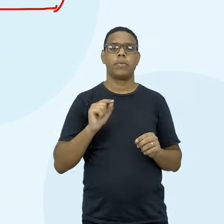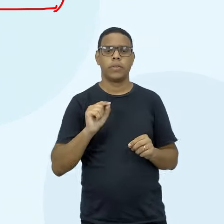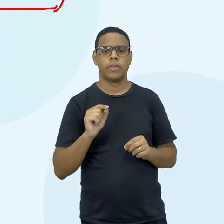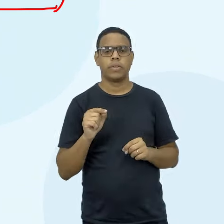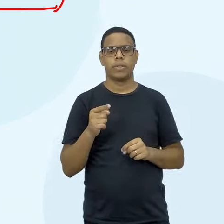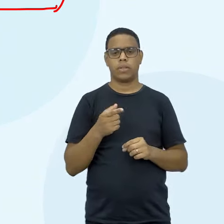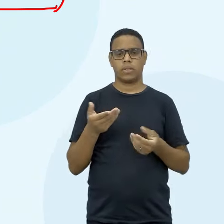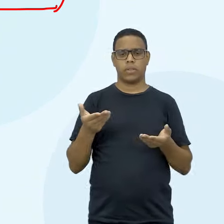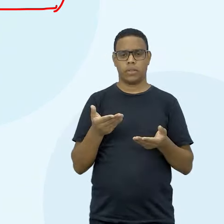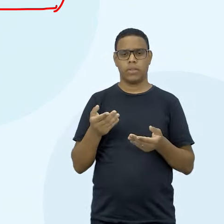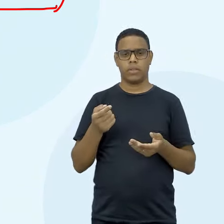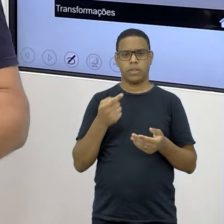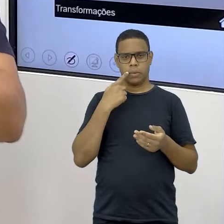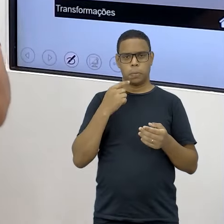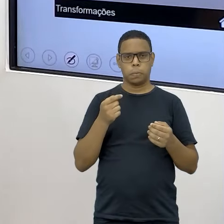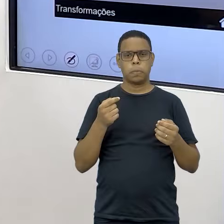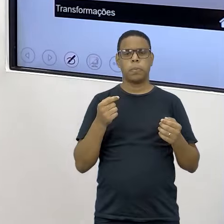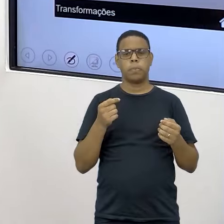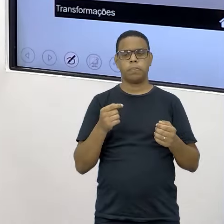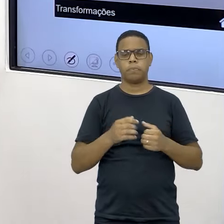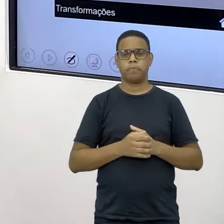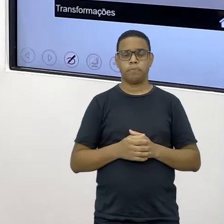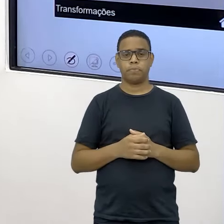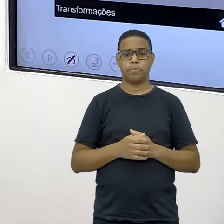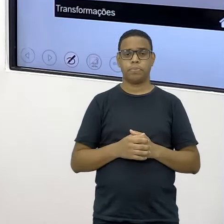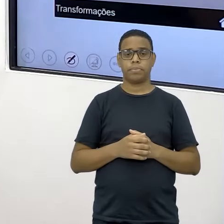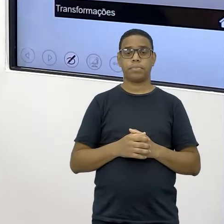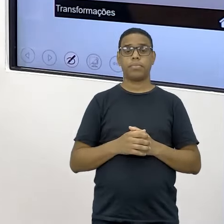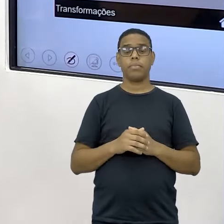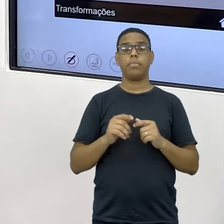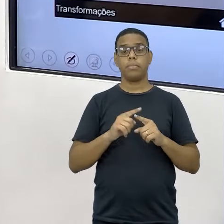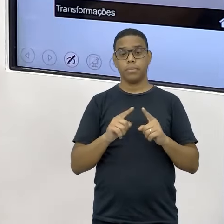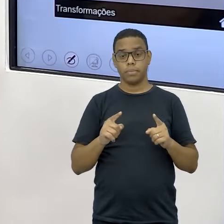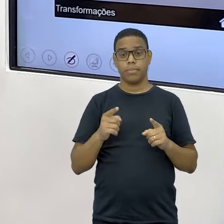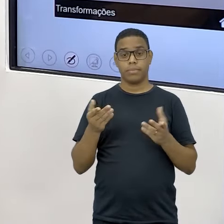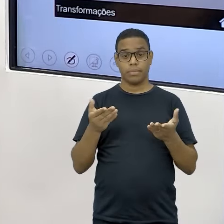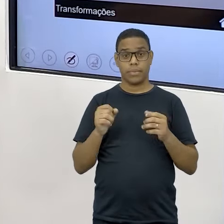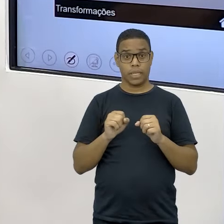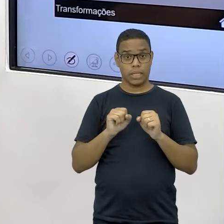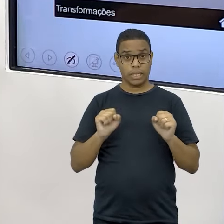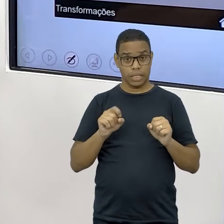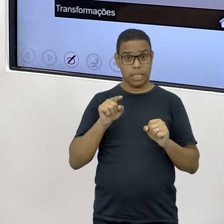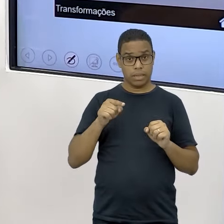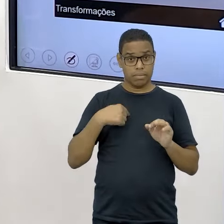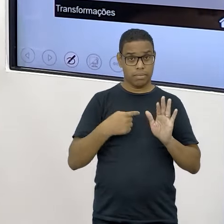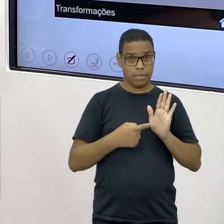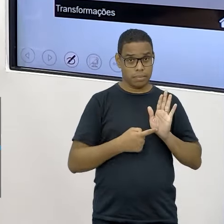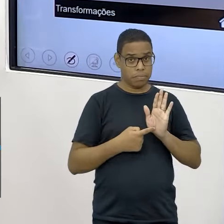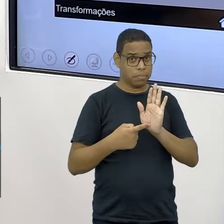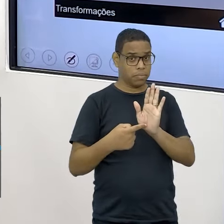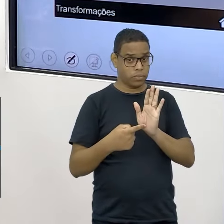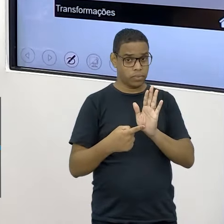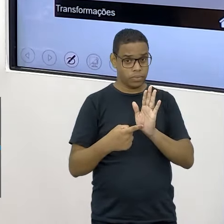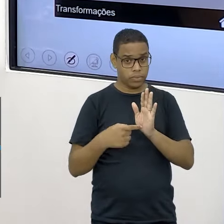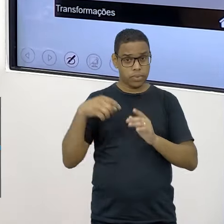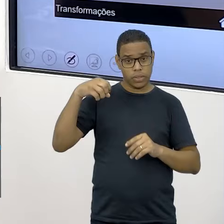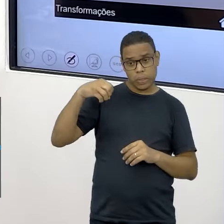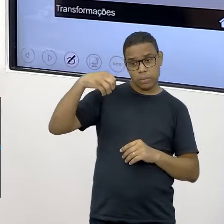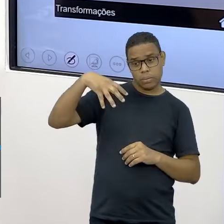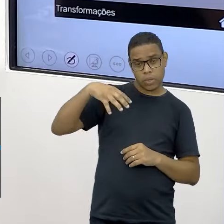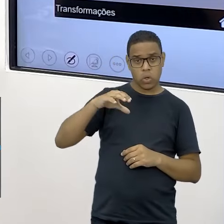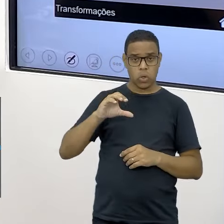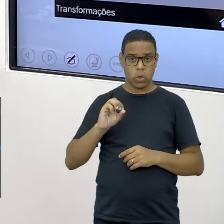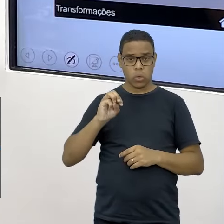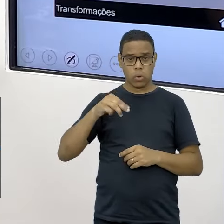menos pode voltar para mim um minutinho, pelo menos nesse sistema que eu mostrei para você, a lâmpada